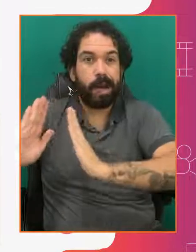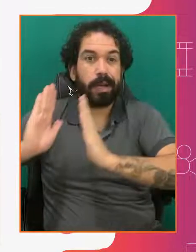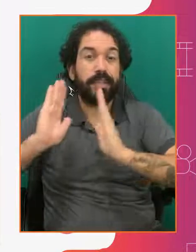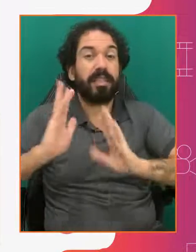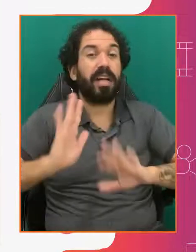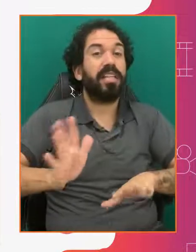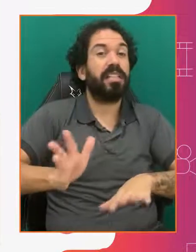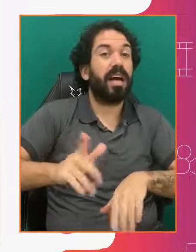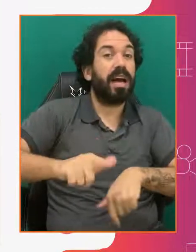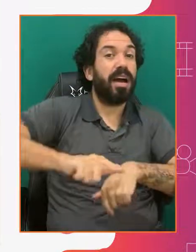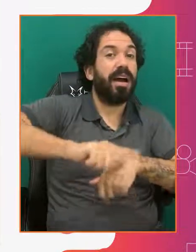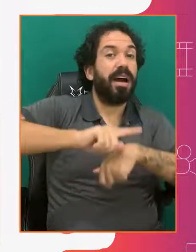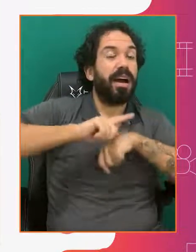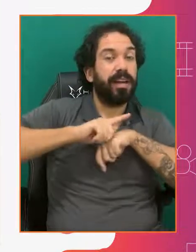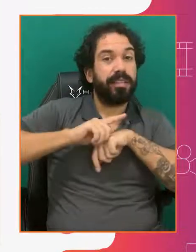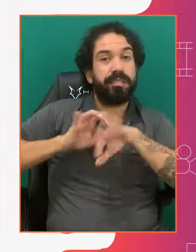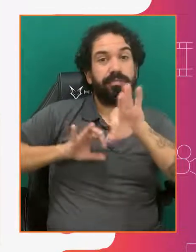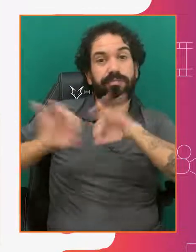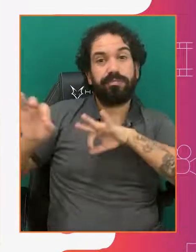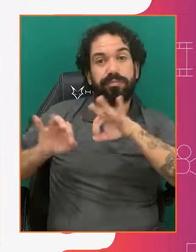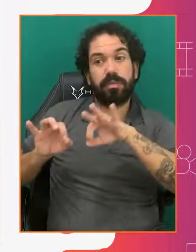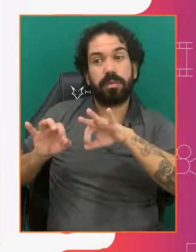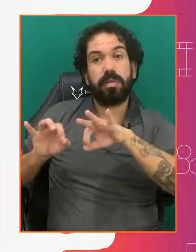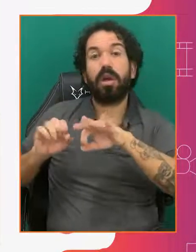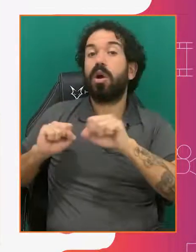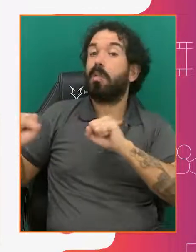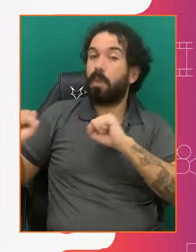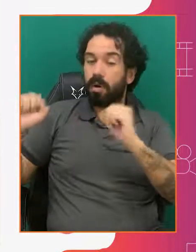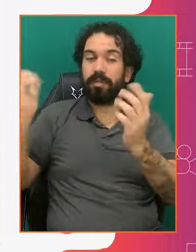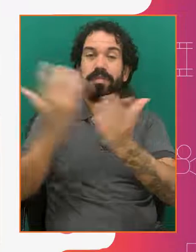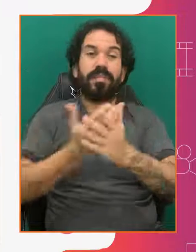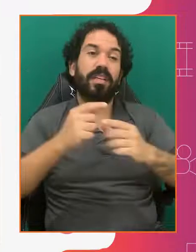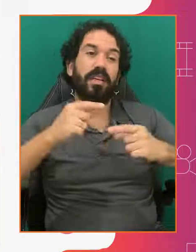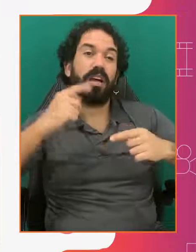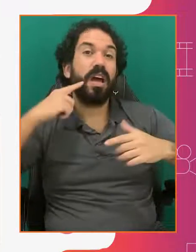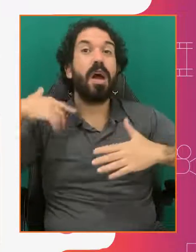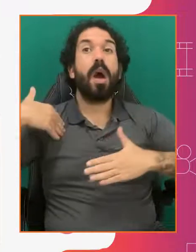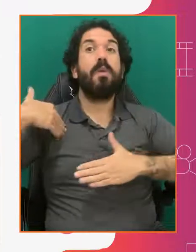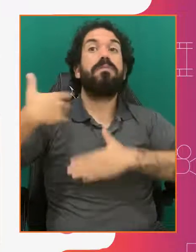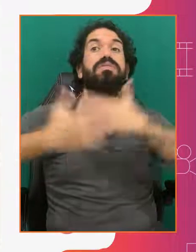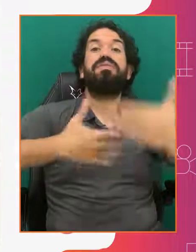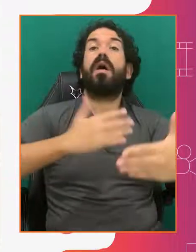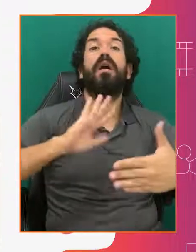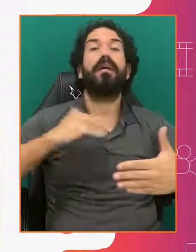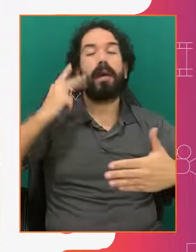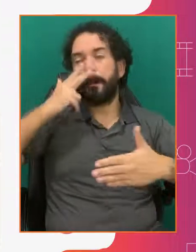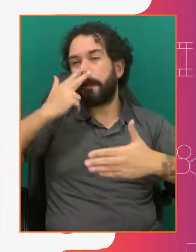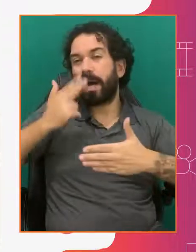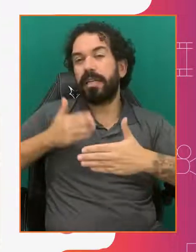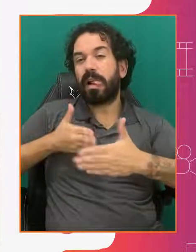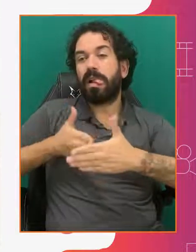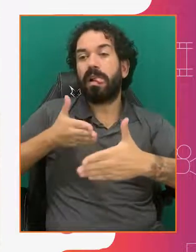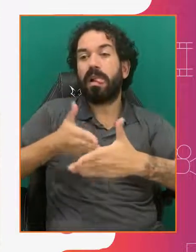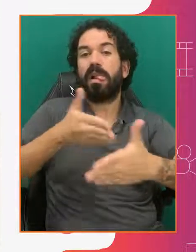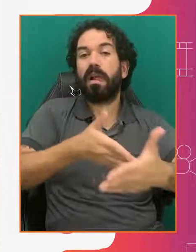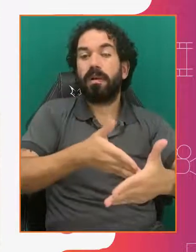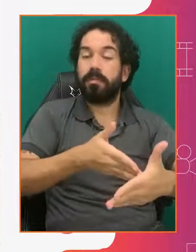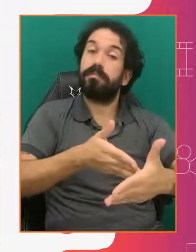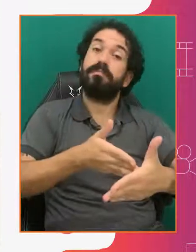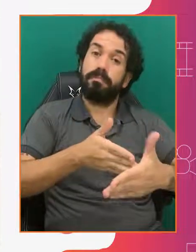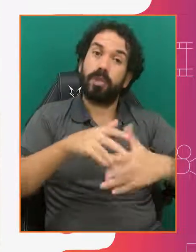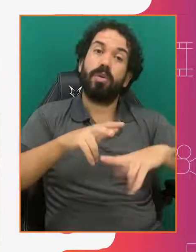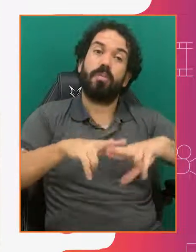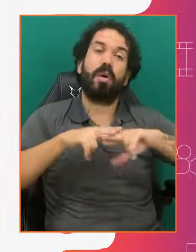vão ser antecipadamente marcados e isso pode acabar quebrando a fluidez da ação. E são